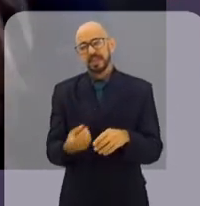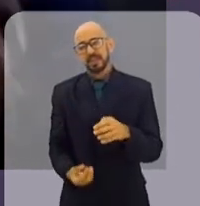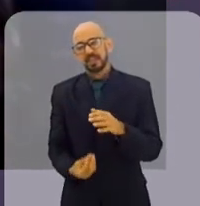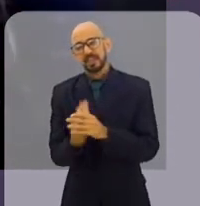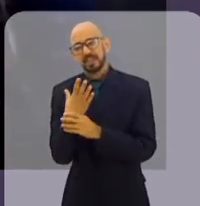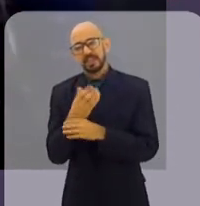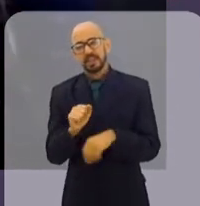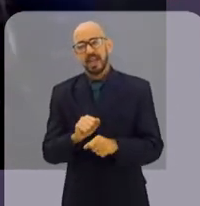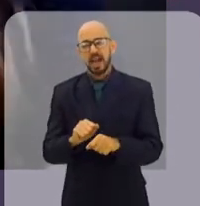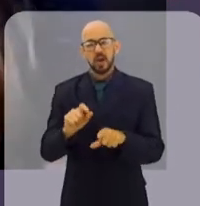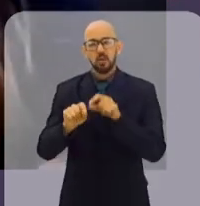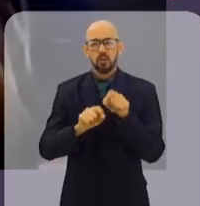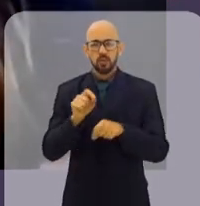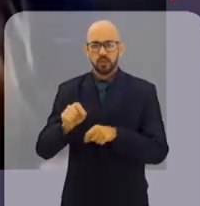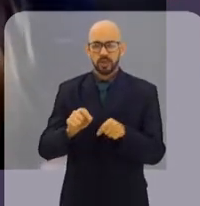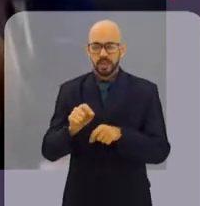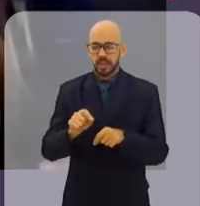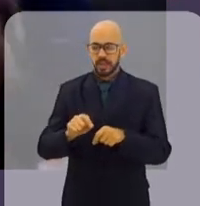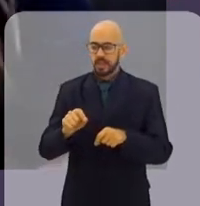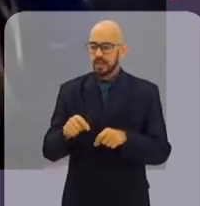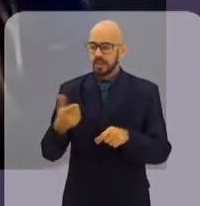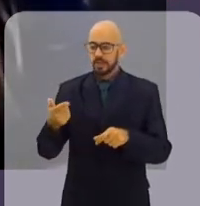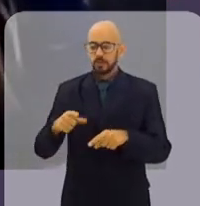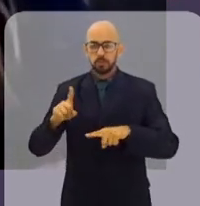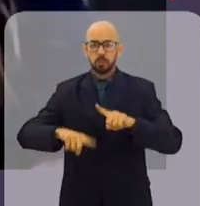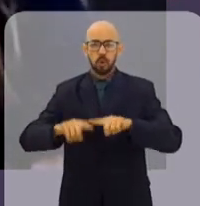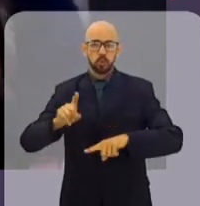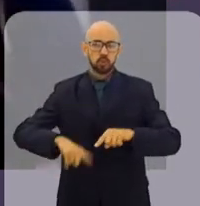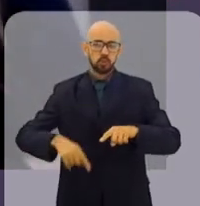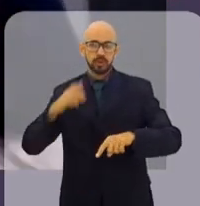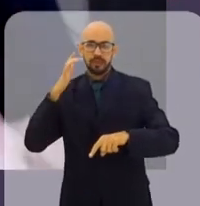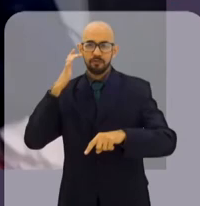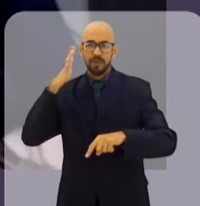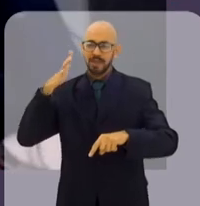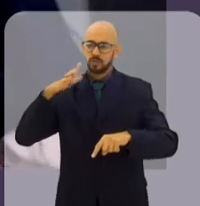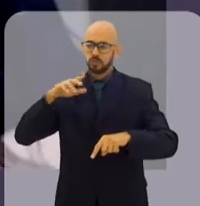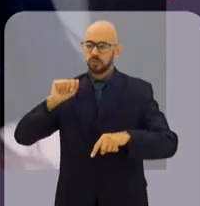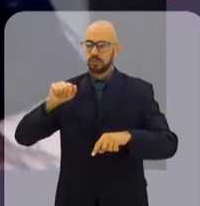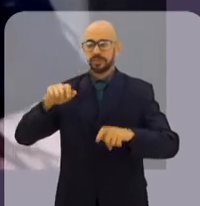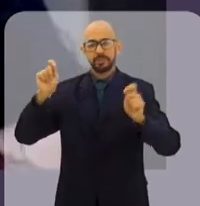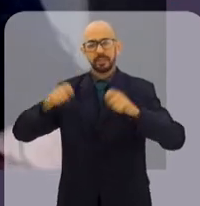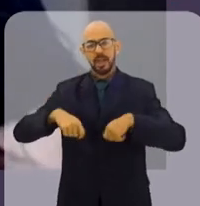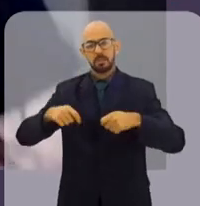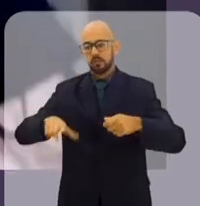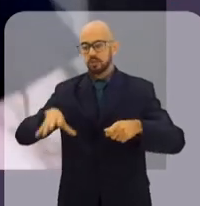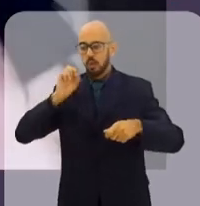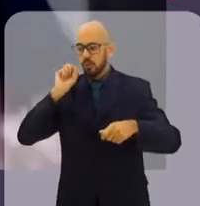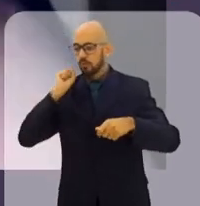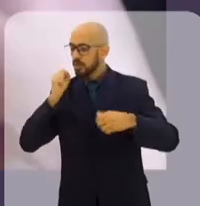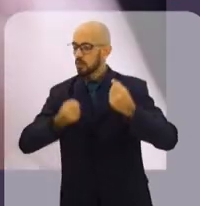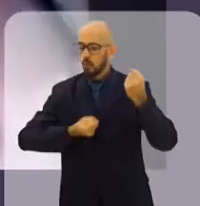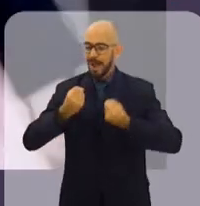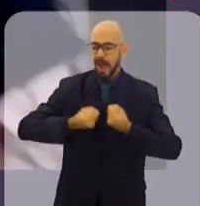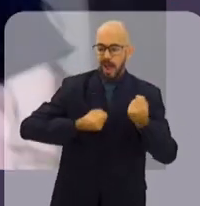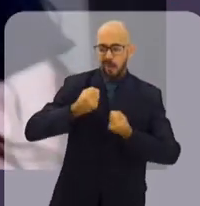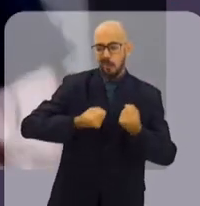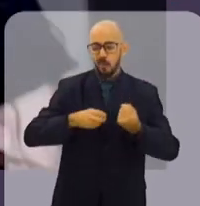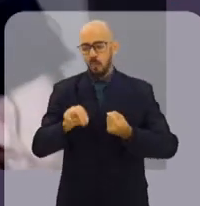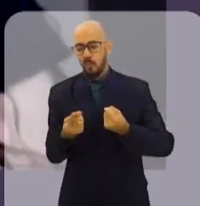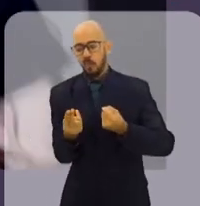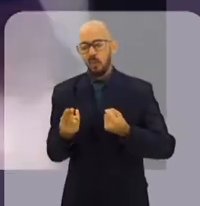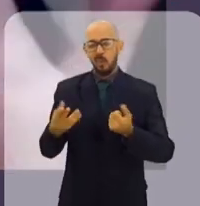pode escutar no seu carro, você pode consumir em qualquer lugar, sem precisar muito se aprofundar, sem precisar ter já uma